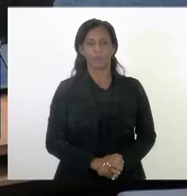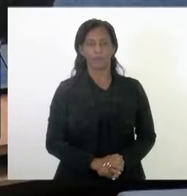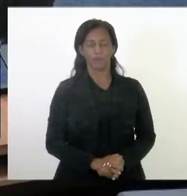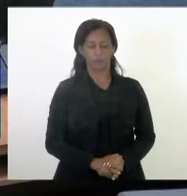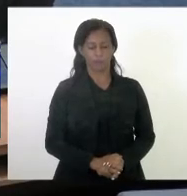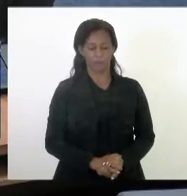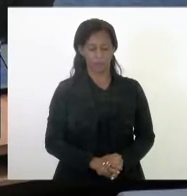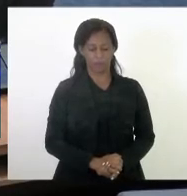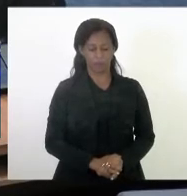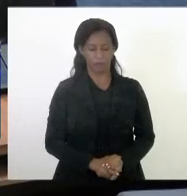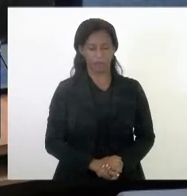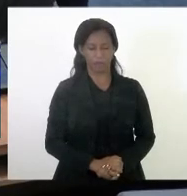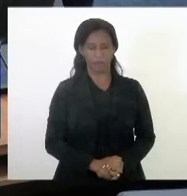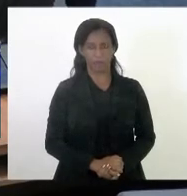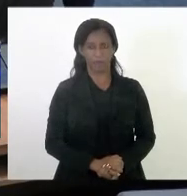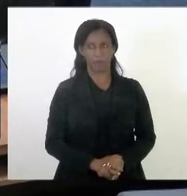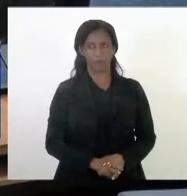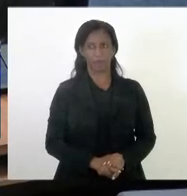deputada Dani.